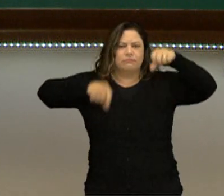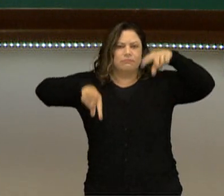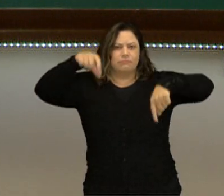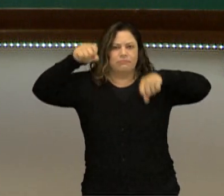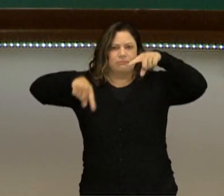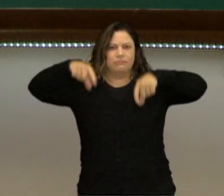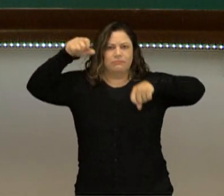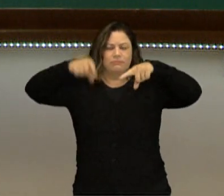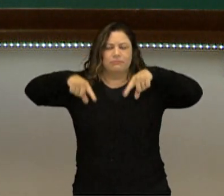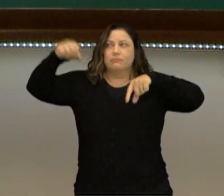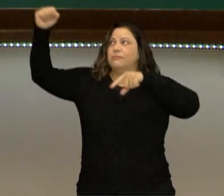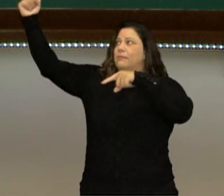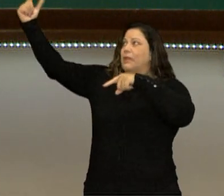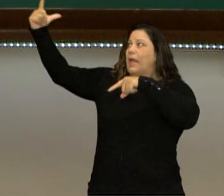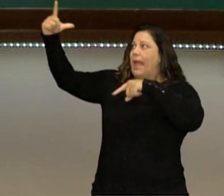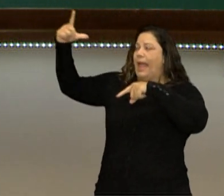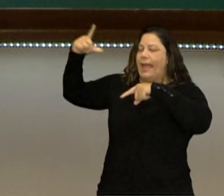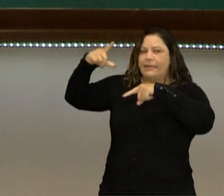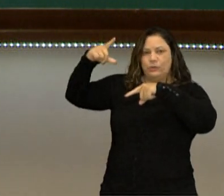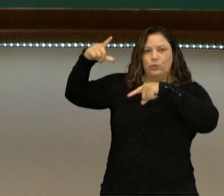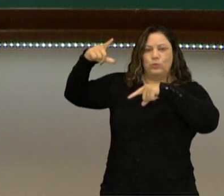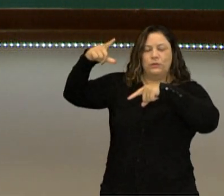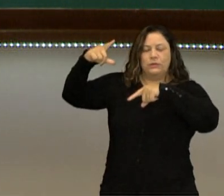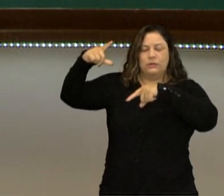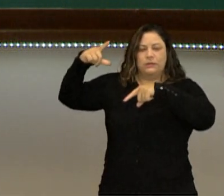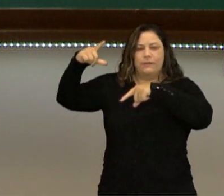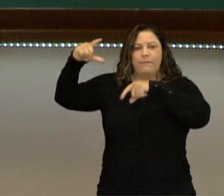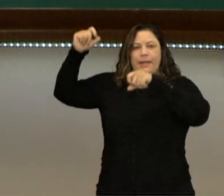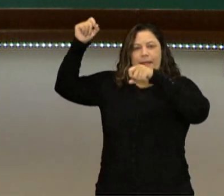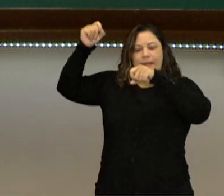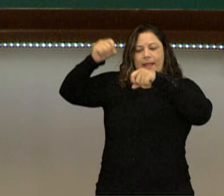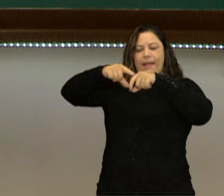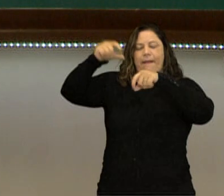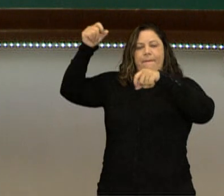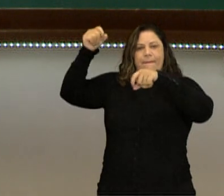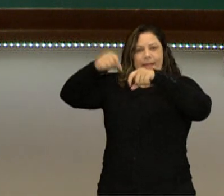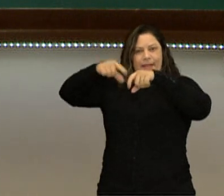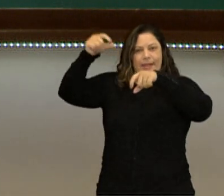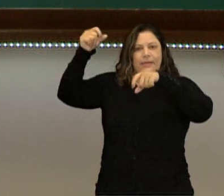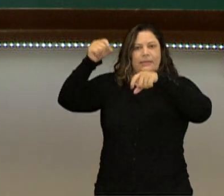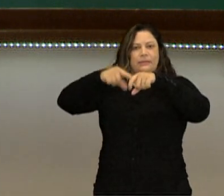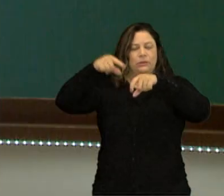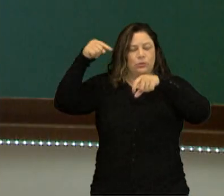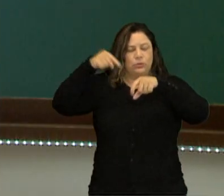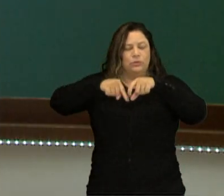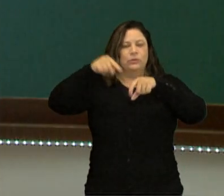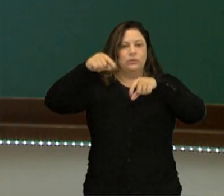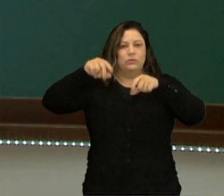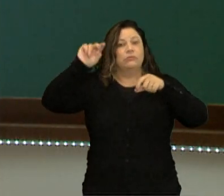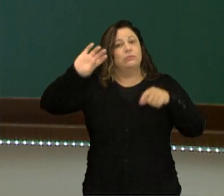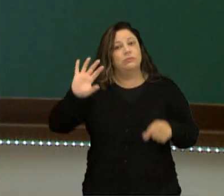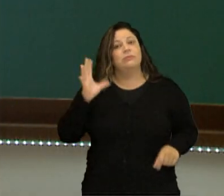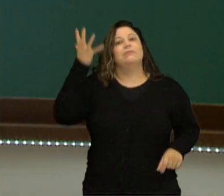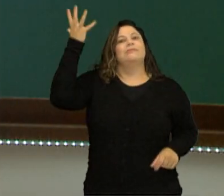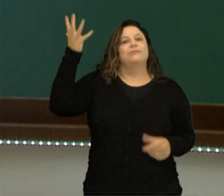luz branca, ao passar, pessoal, pela gota, acontece aquilo que acontece no prisma. O